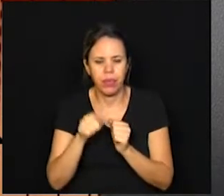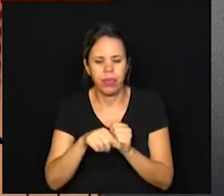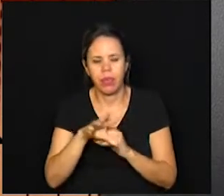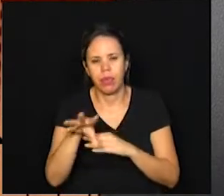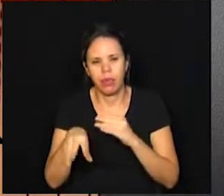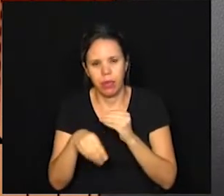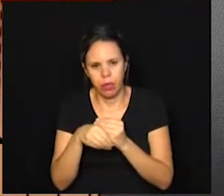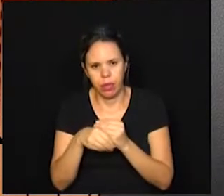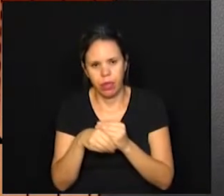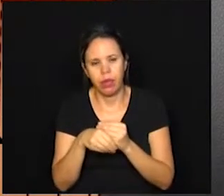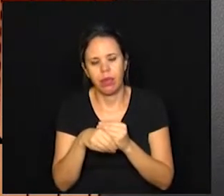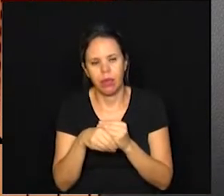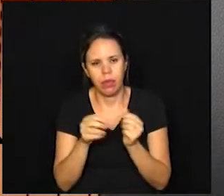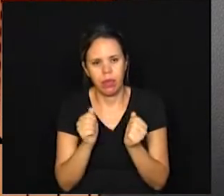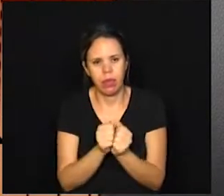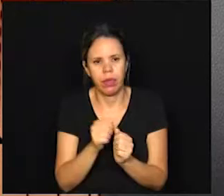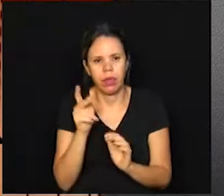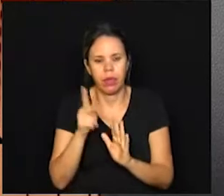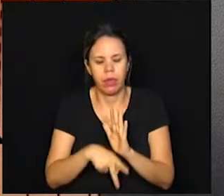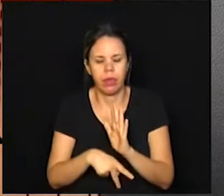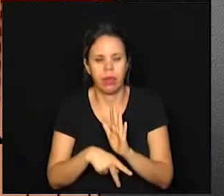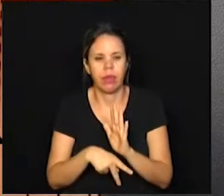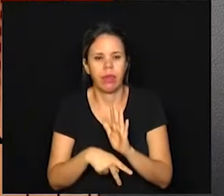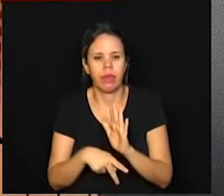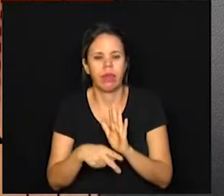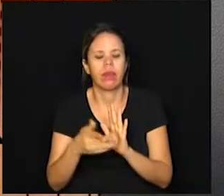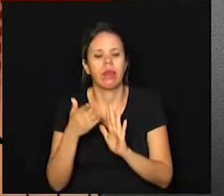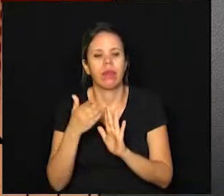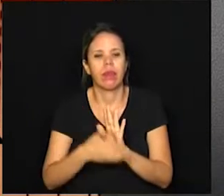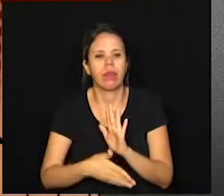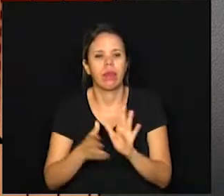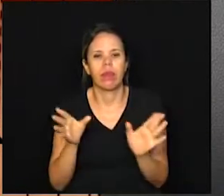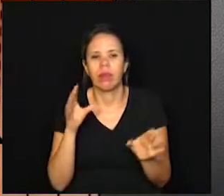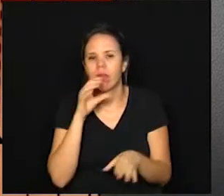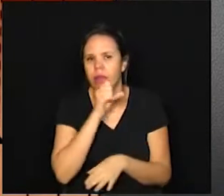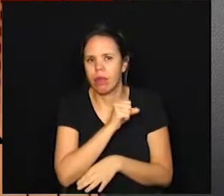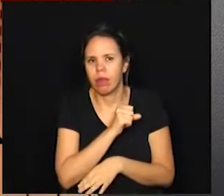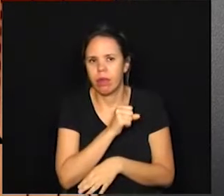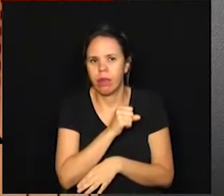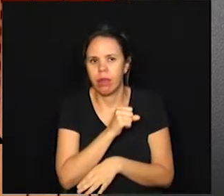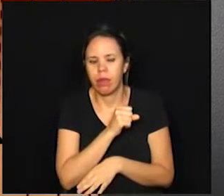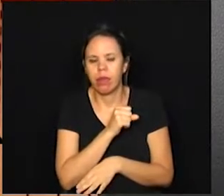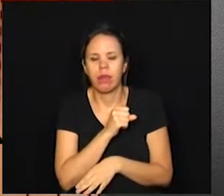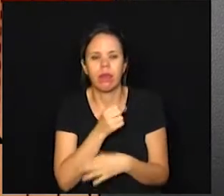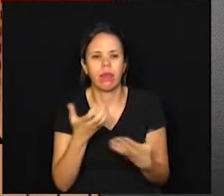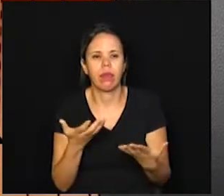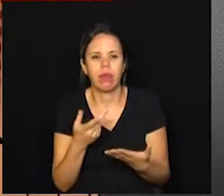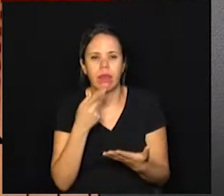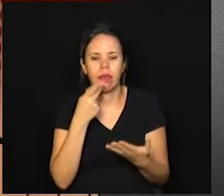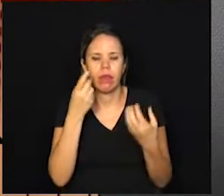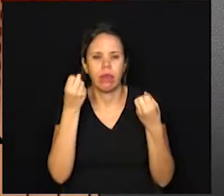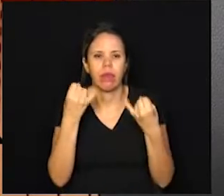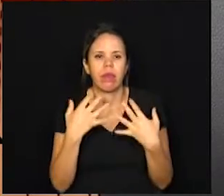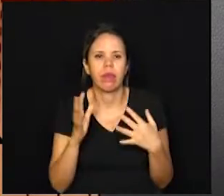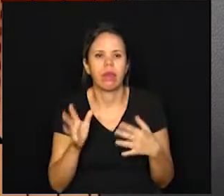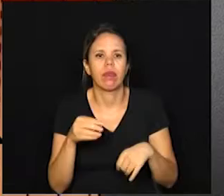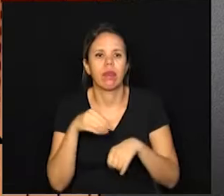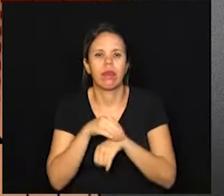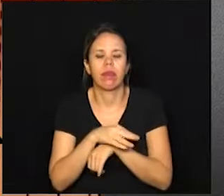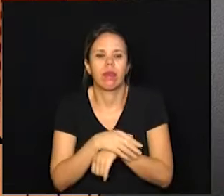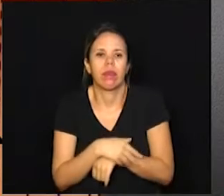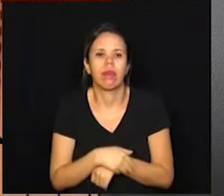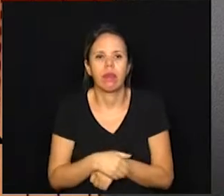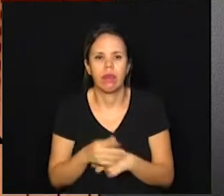projeto, uma justificativa. Rapidamente eu quero aqui comentar sobre ela e já quero passar para o